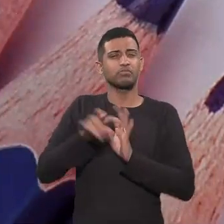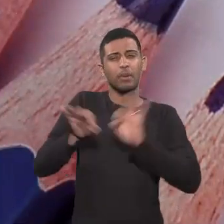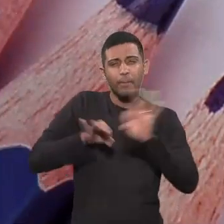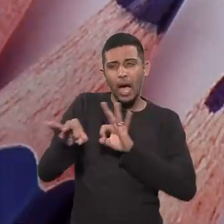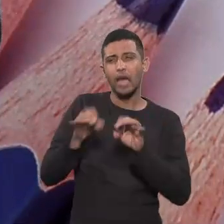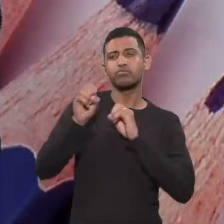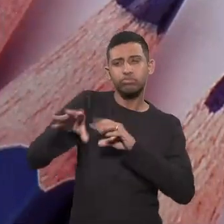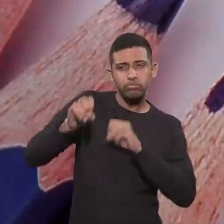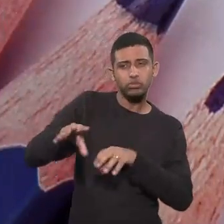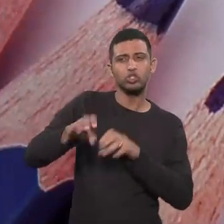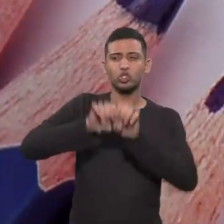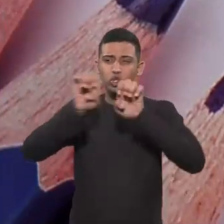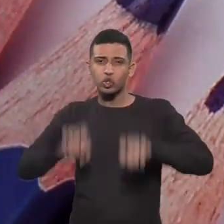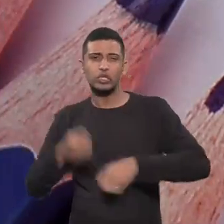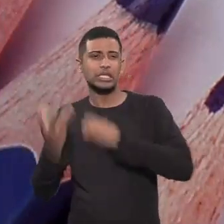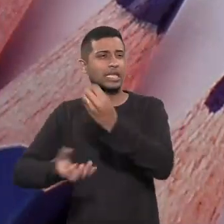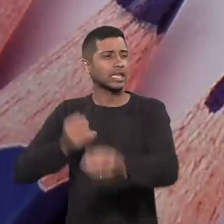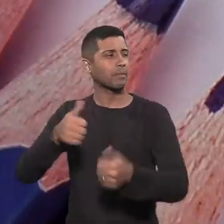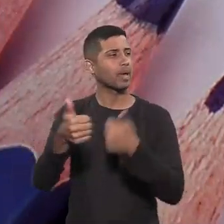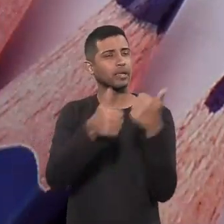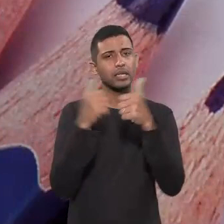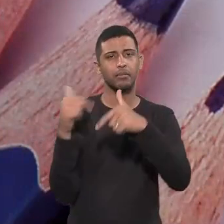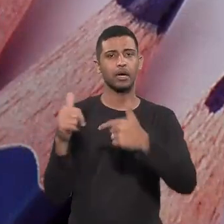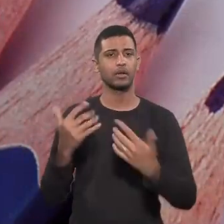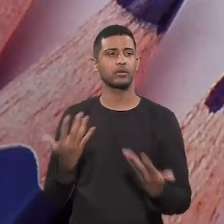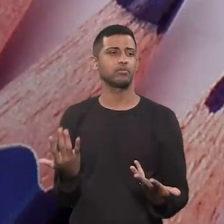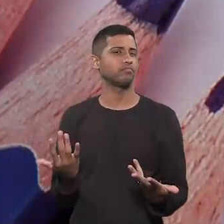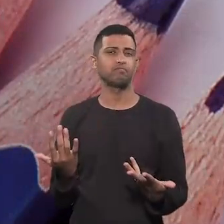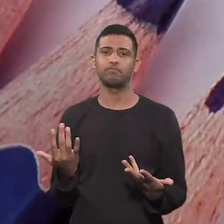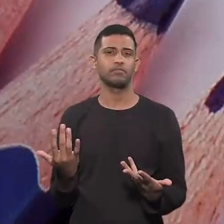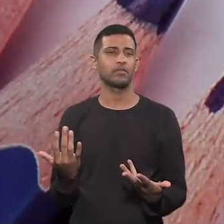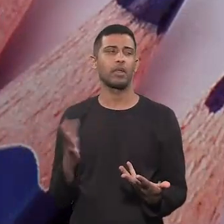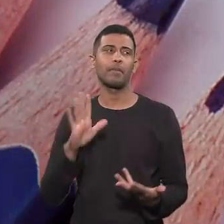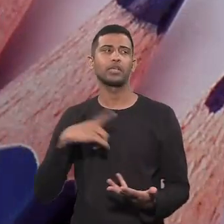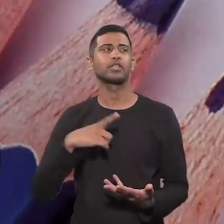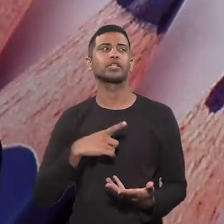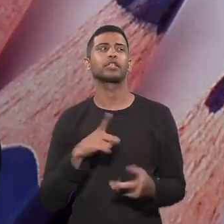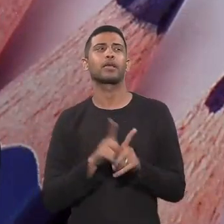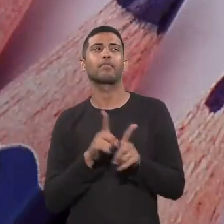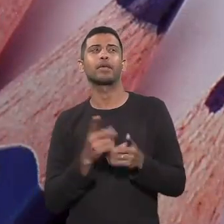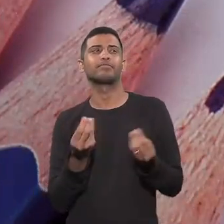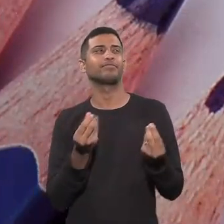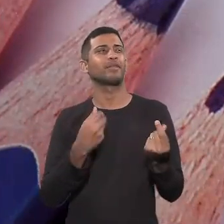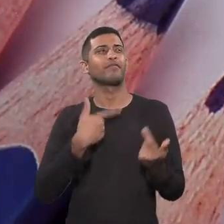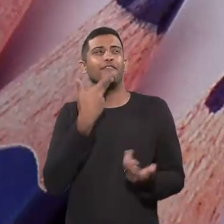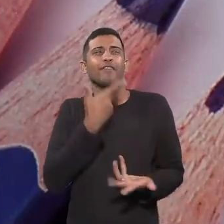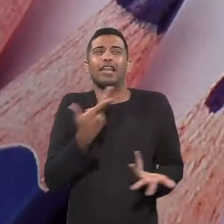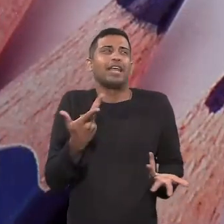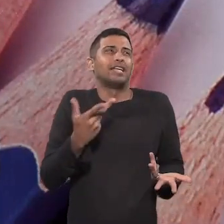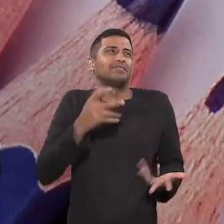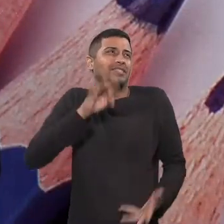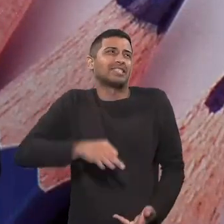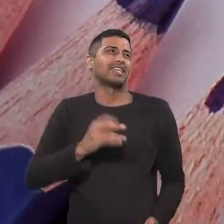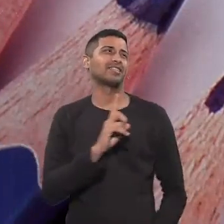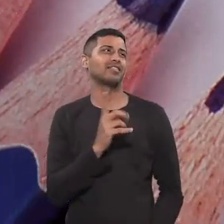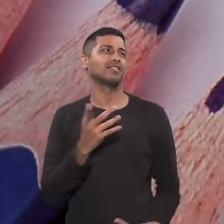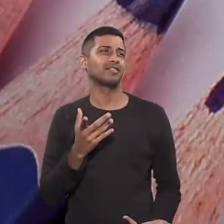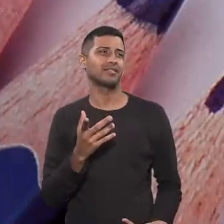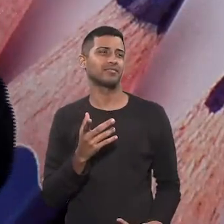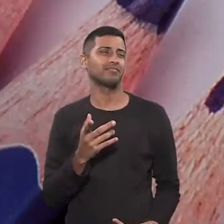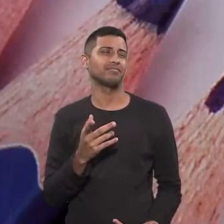não. Mas também existe aquela coisa da... Como é que eu posso dizer para não ser injusta?